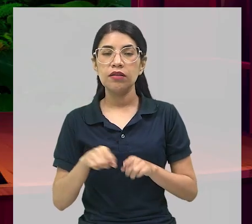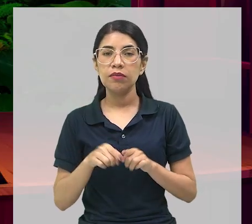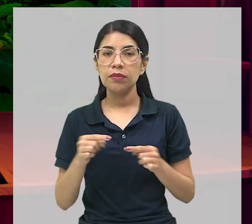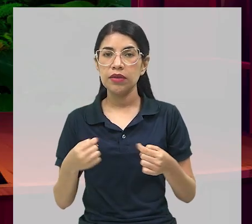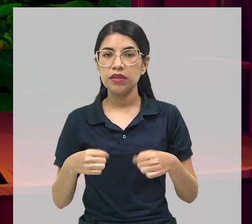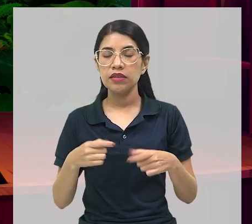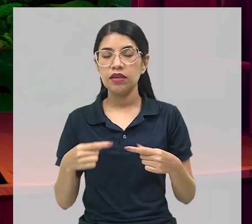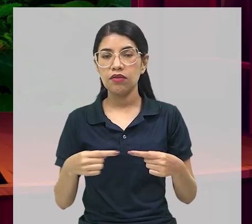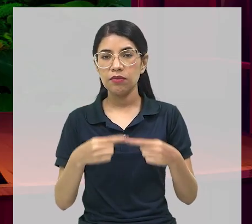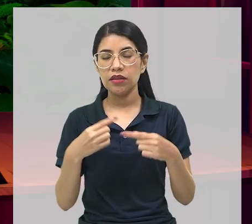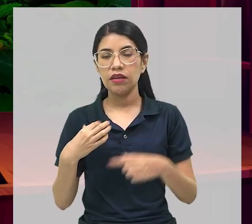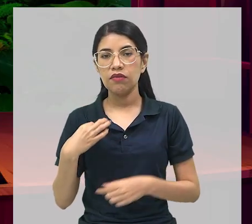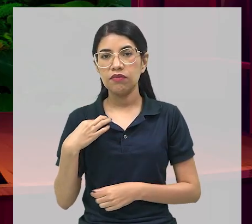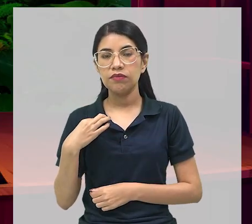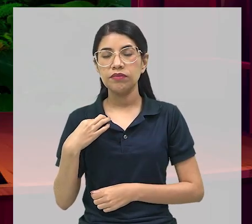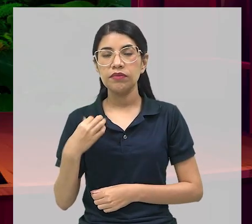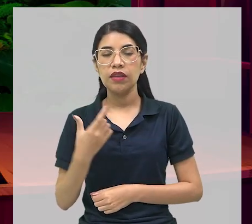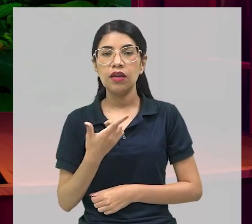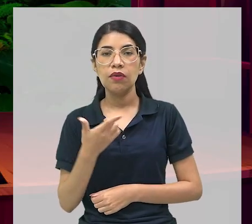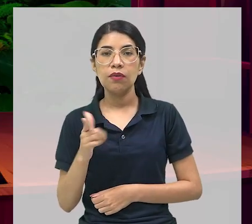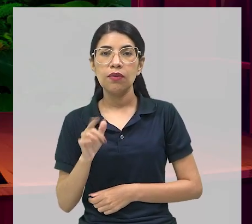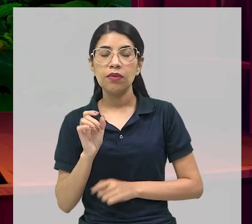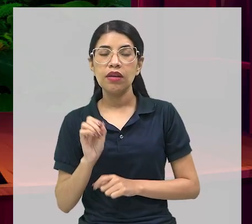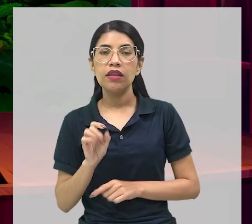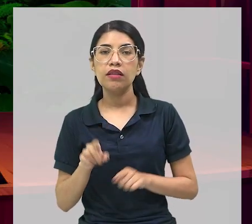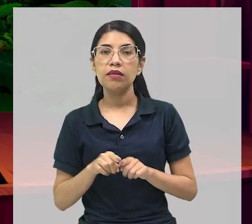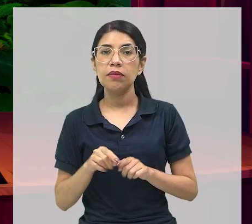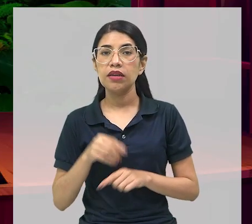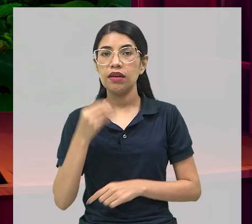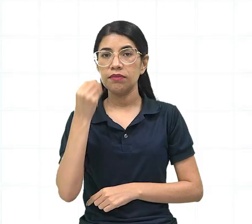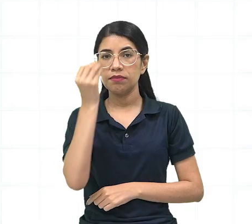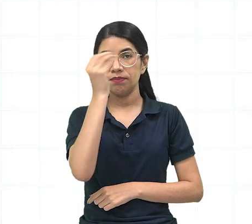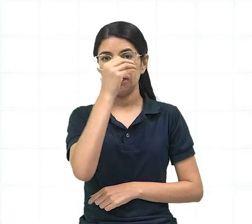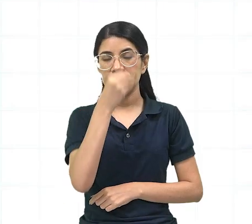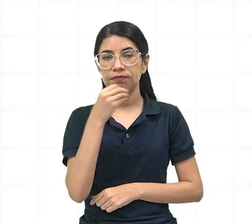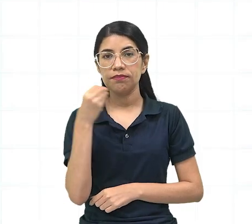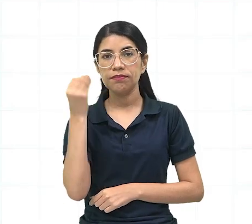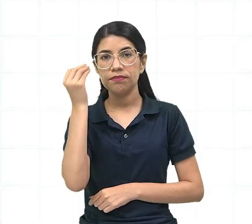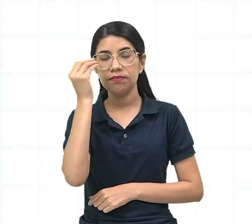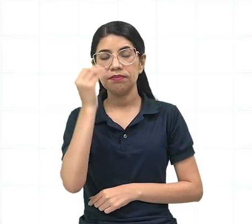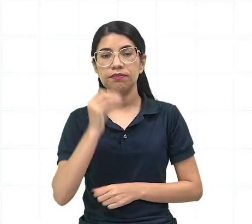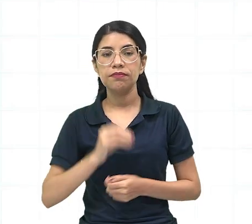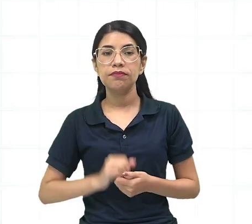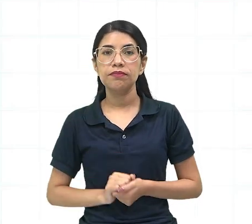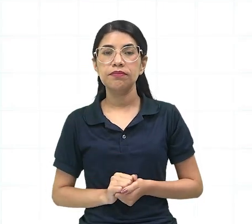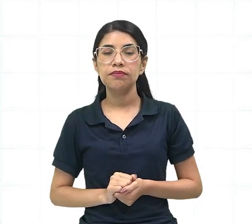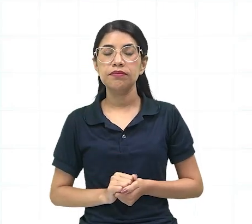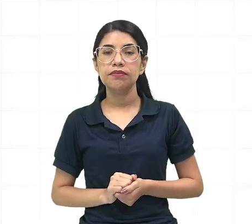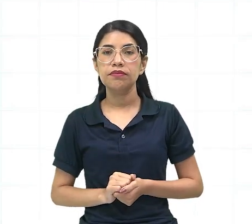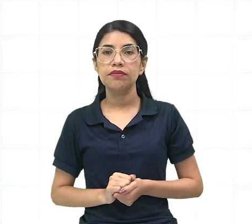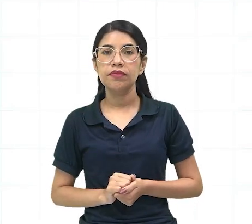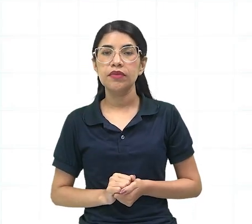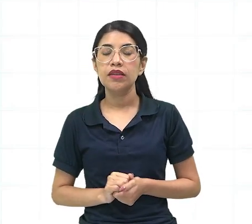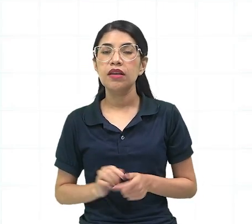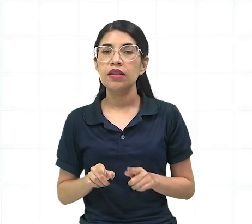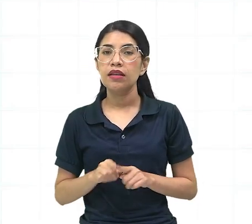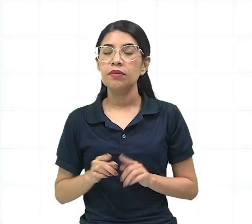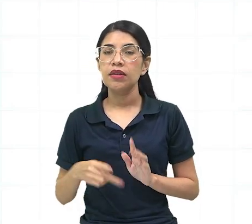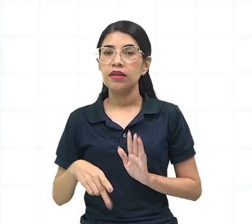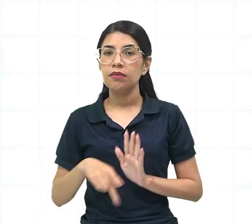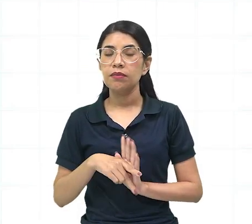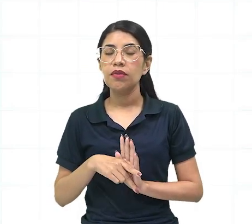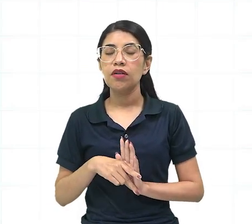figurino. Outro elemento importante é a maquiagem. A maquiagem é parte